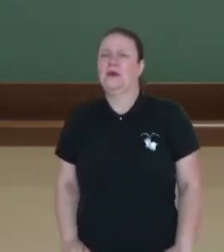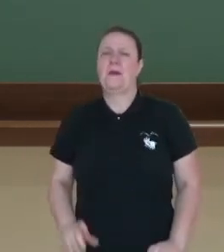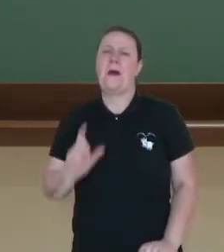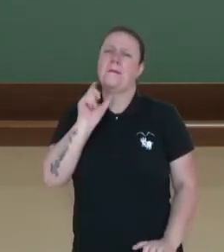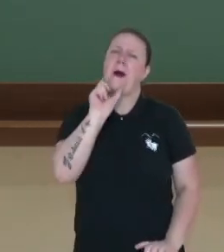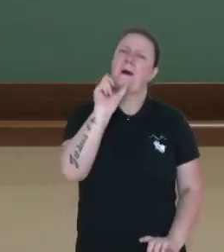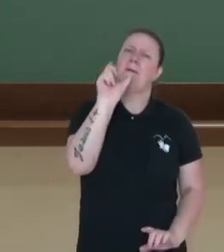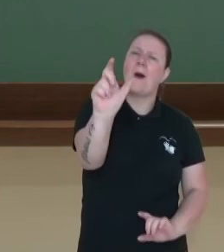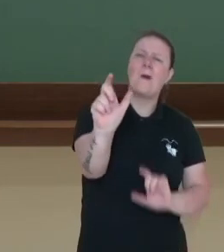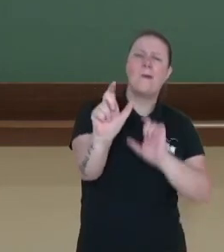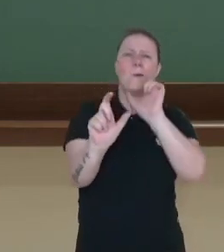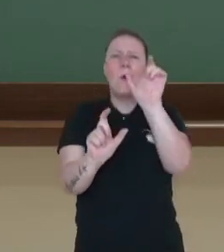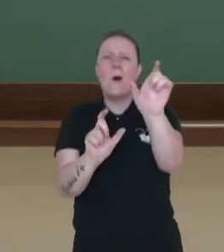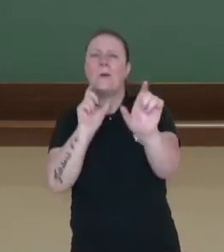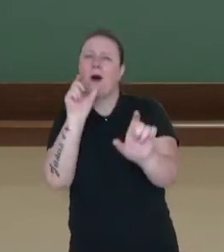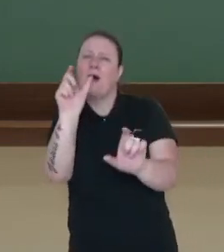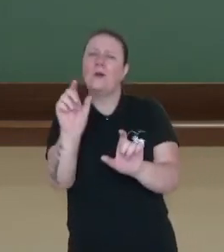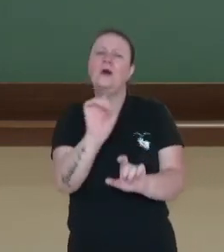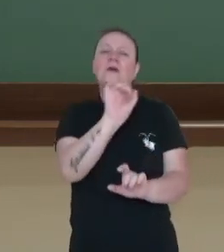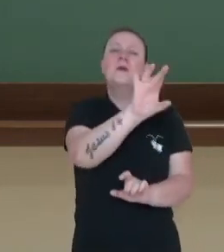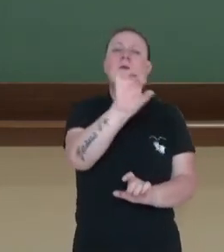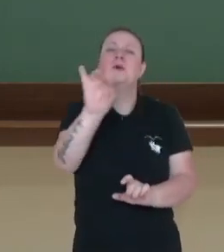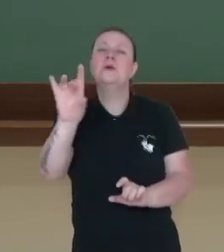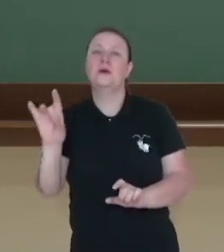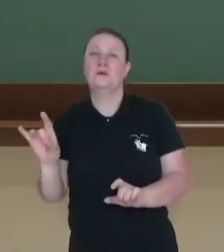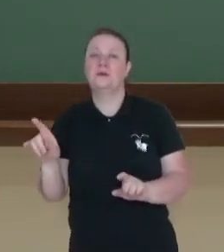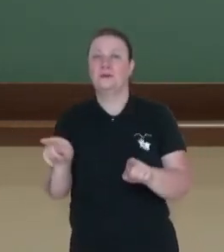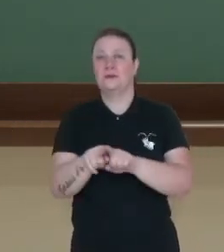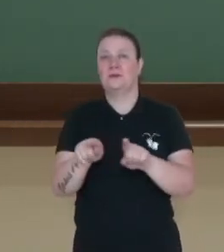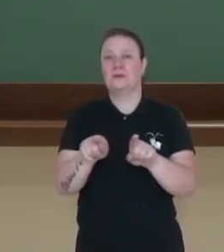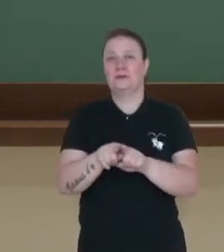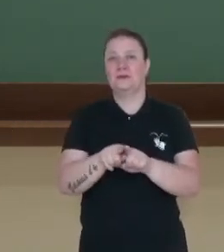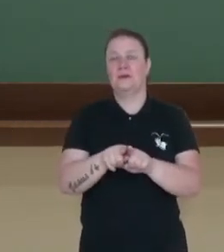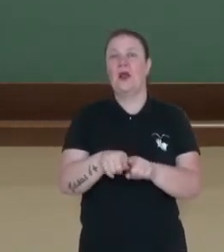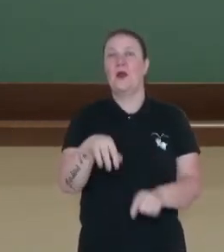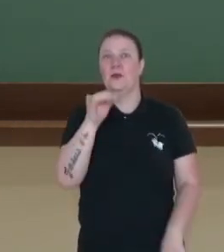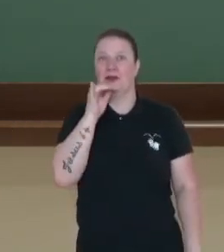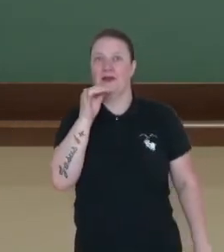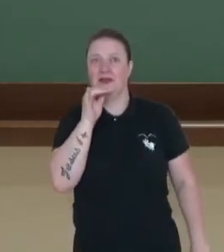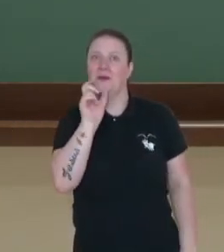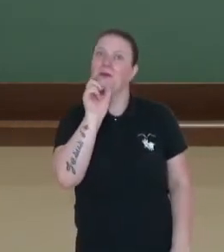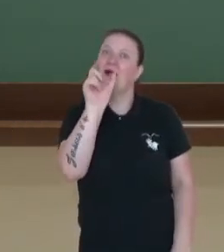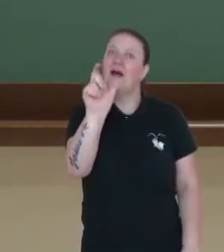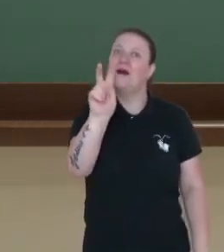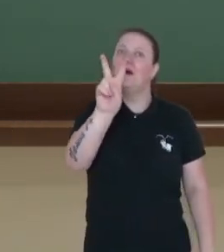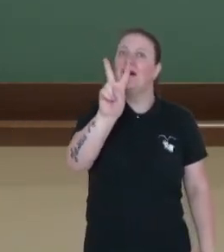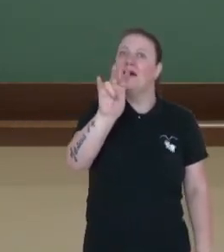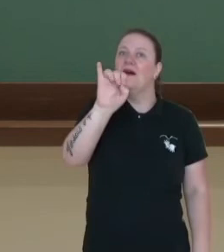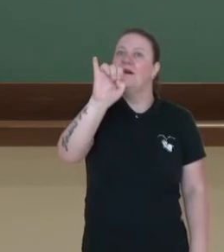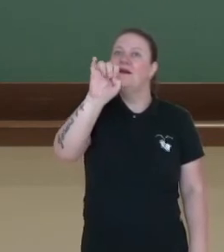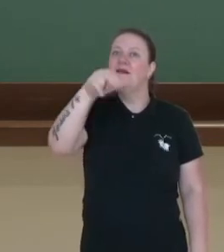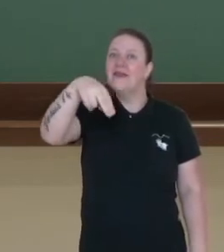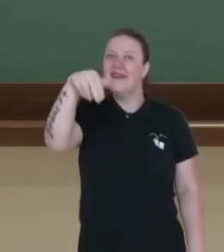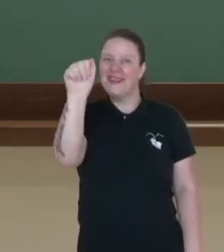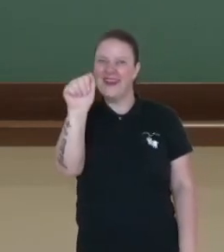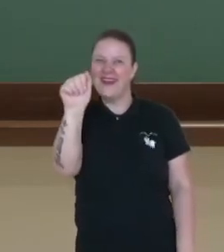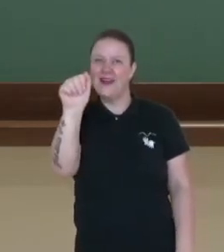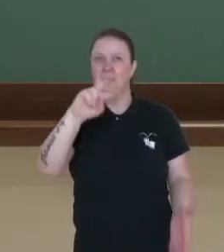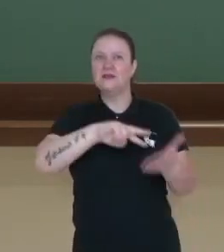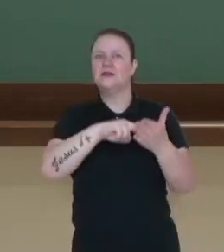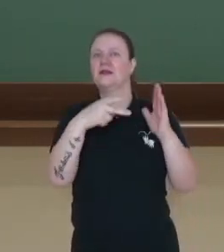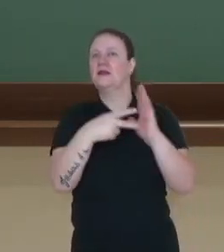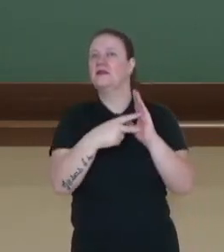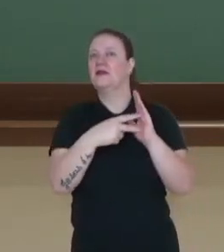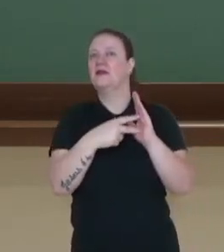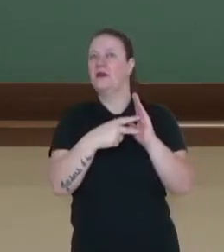palavras típicas de cada região, como é o caso de Vina, né? Se você conhece essa palavra, você muito provavelmente é